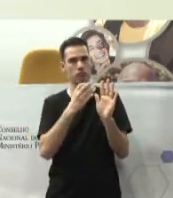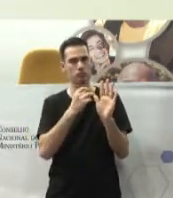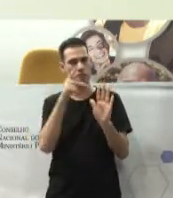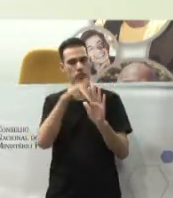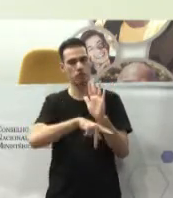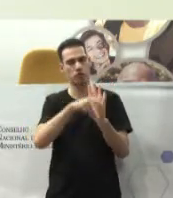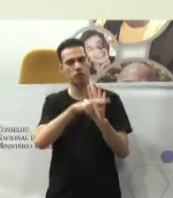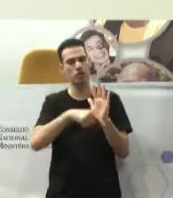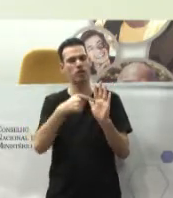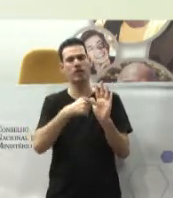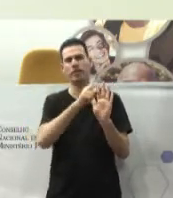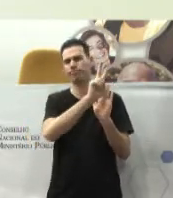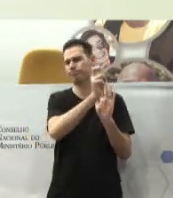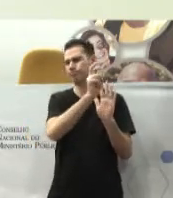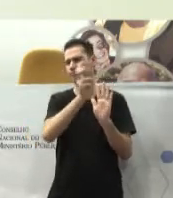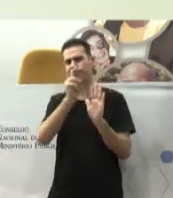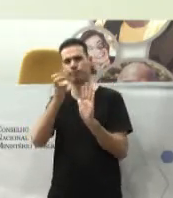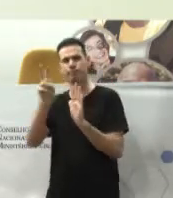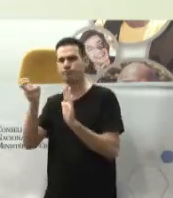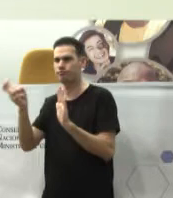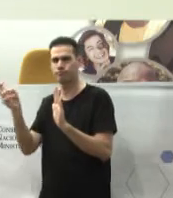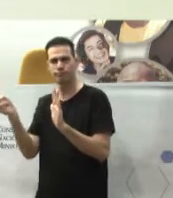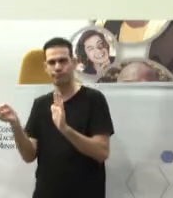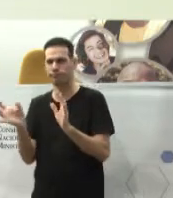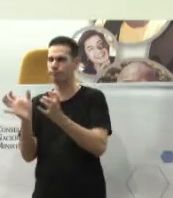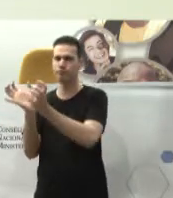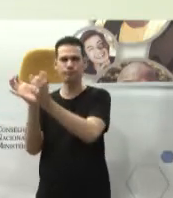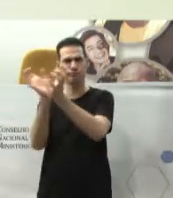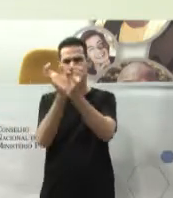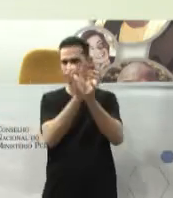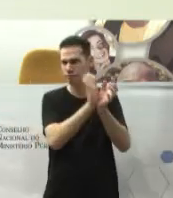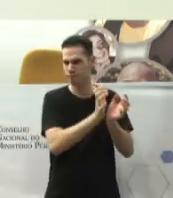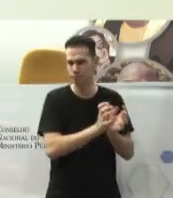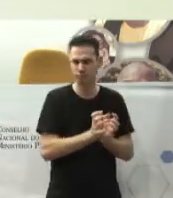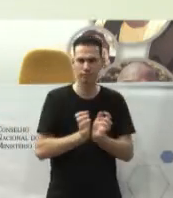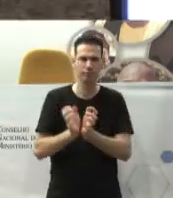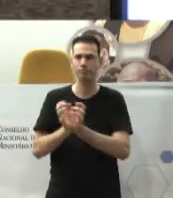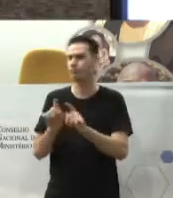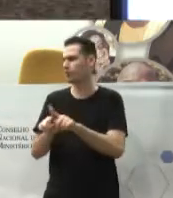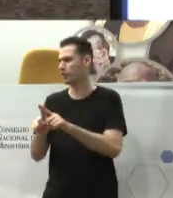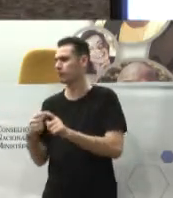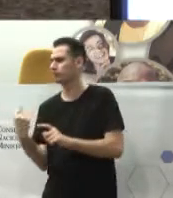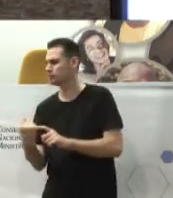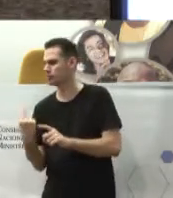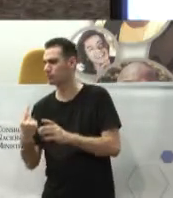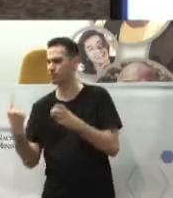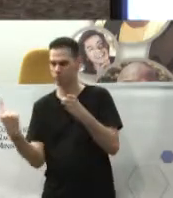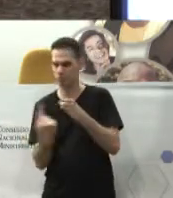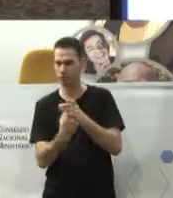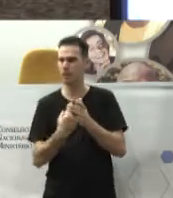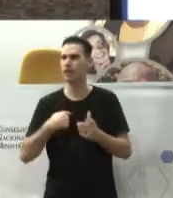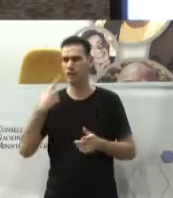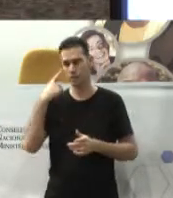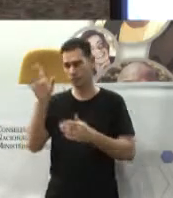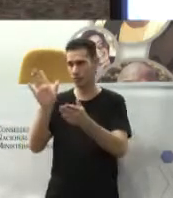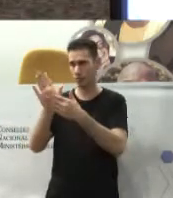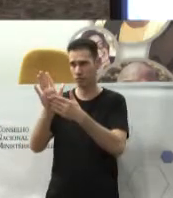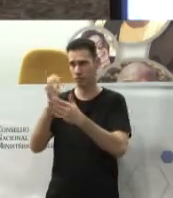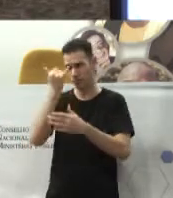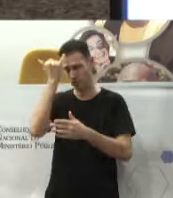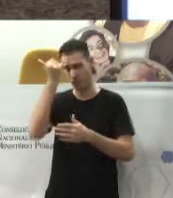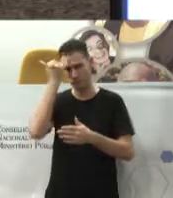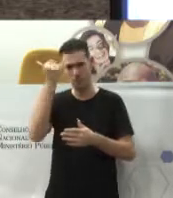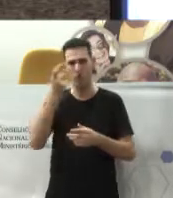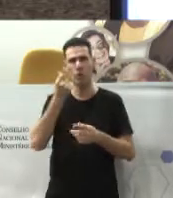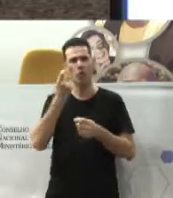de uma série de temas, entre eles a coletivização das demandas individuais. Nós vimos hoje aqui uma alternativa brilhante, que são os negócios